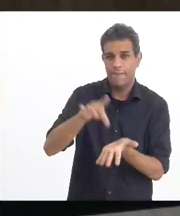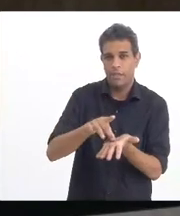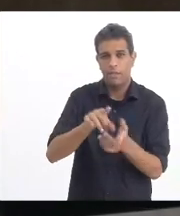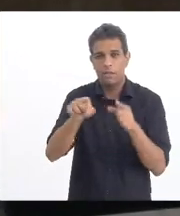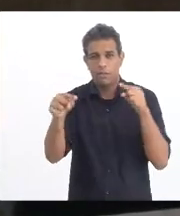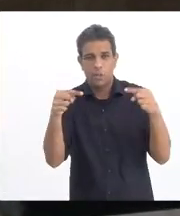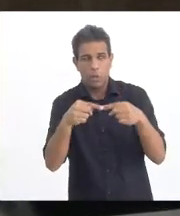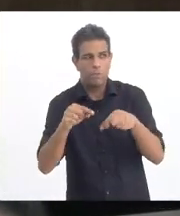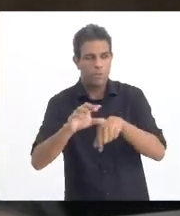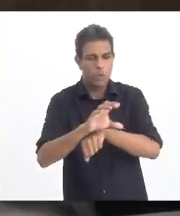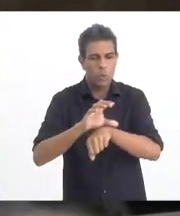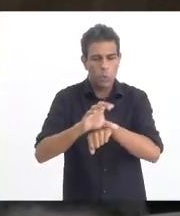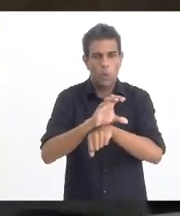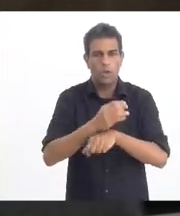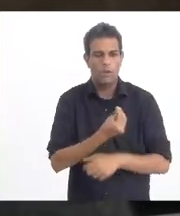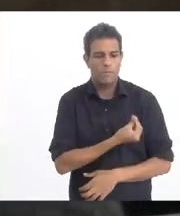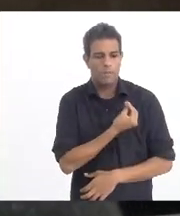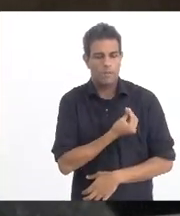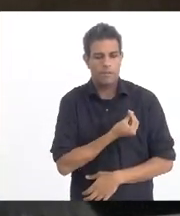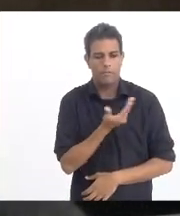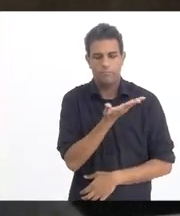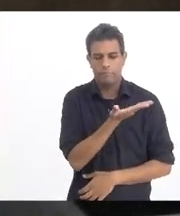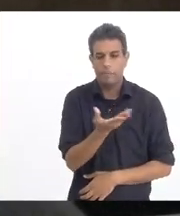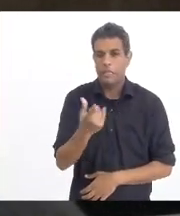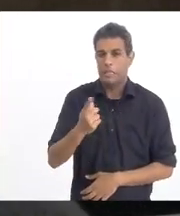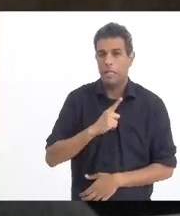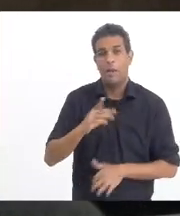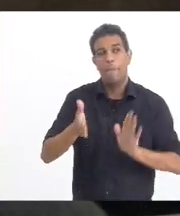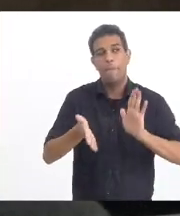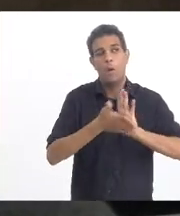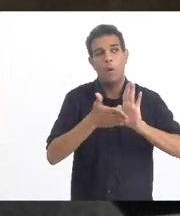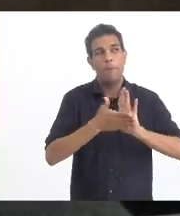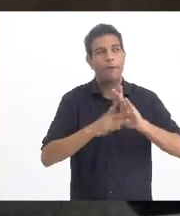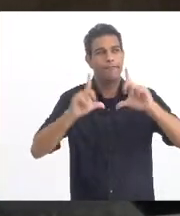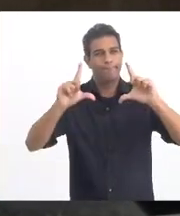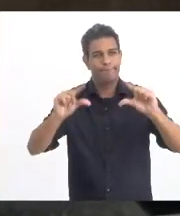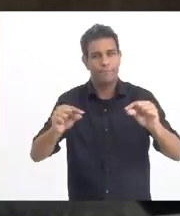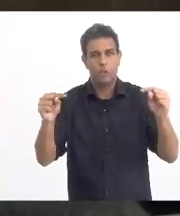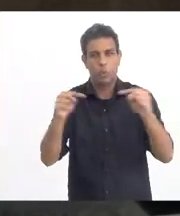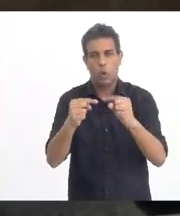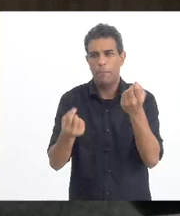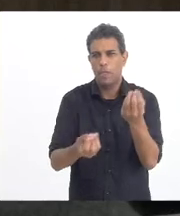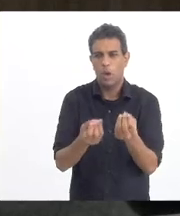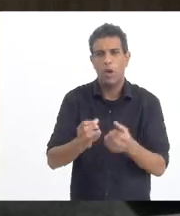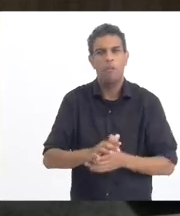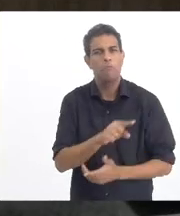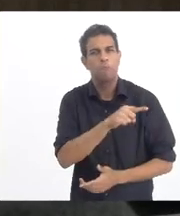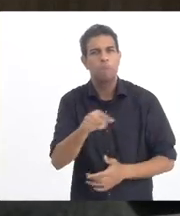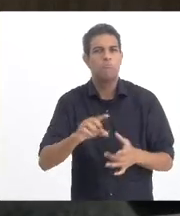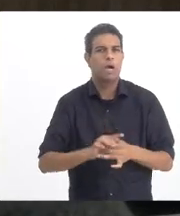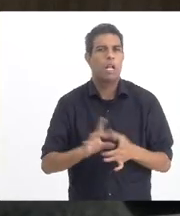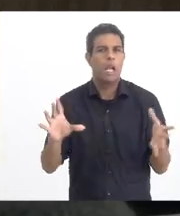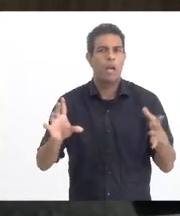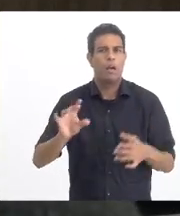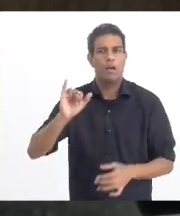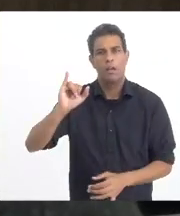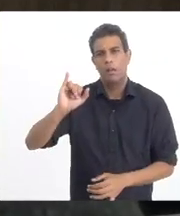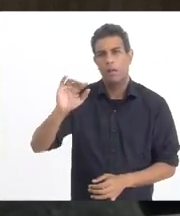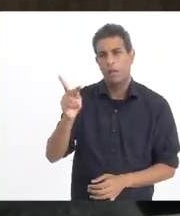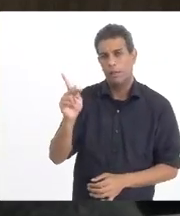dessa comissão que o senhor participou, existe alguma proposta para a redução da GRET de vocês? Liberar o nosso IHP